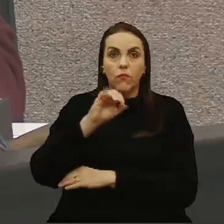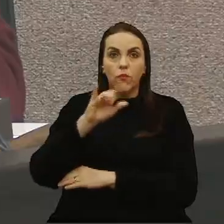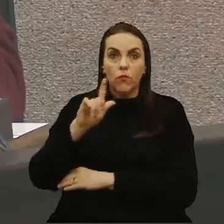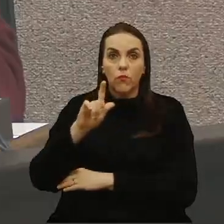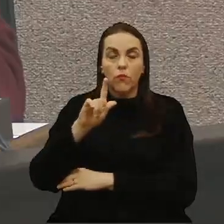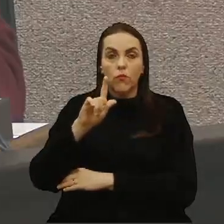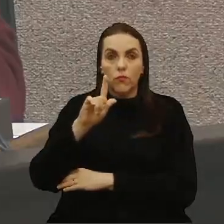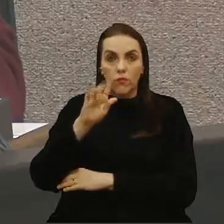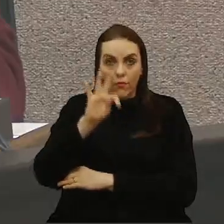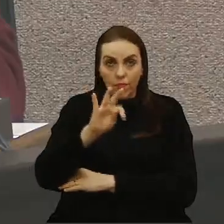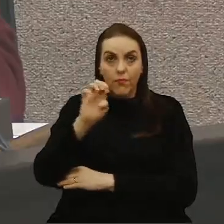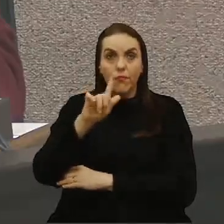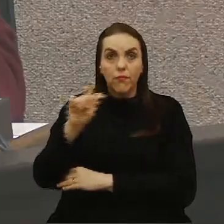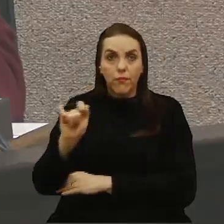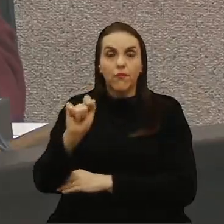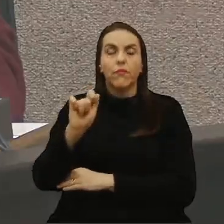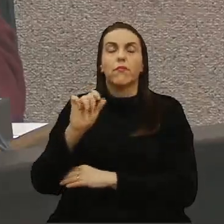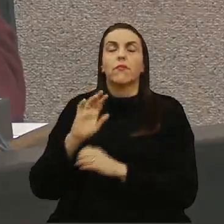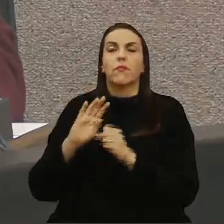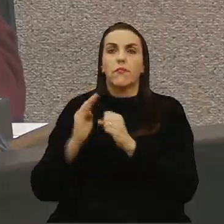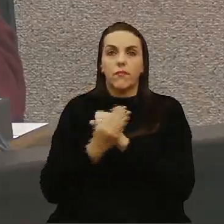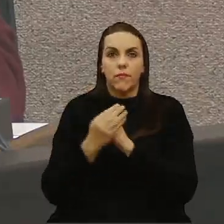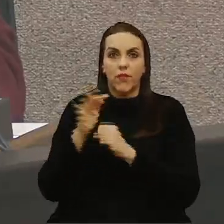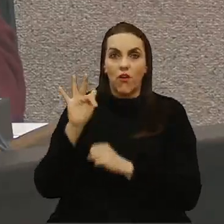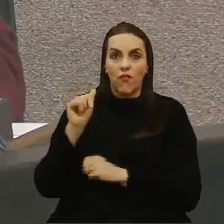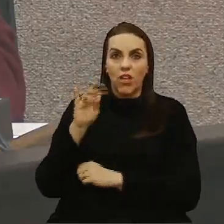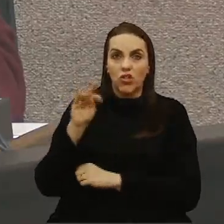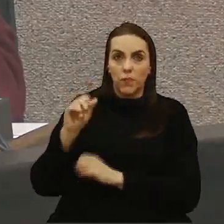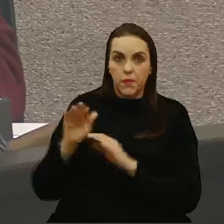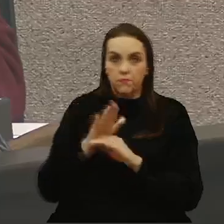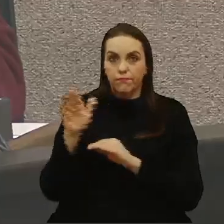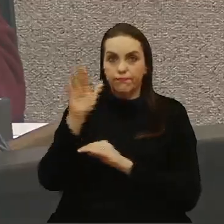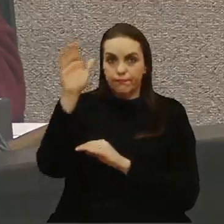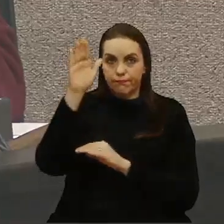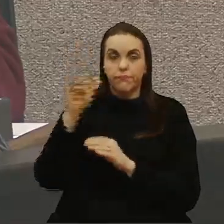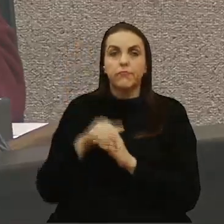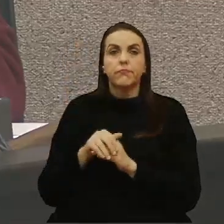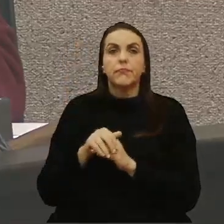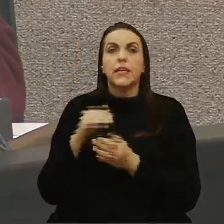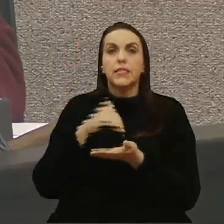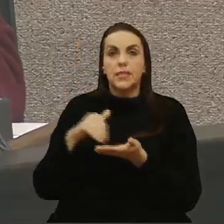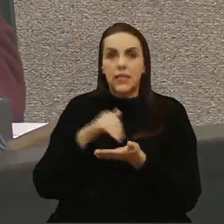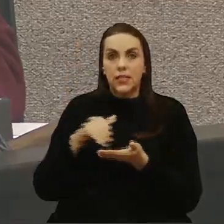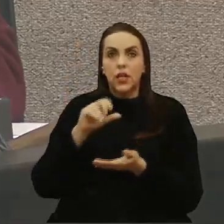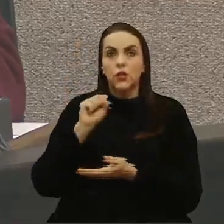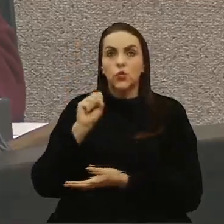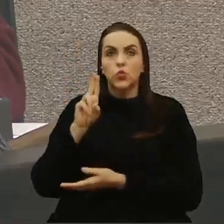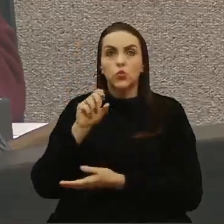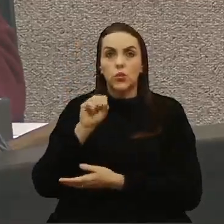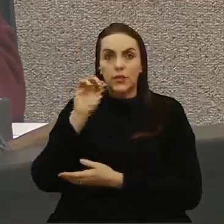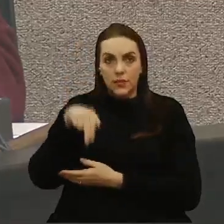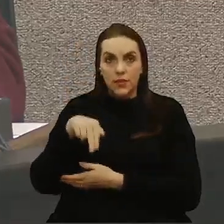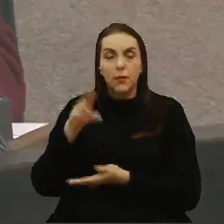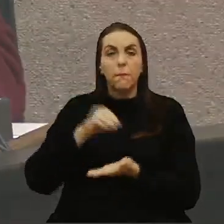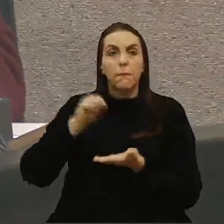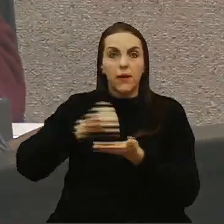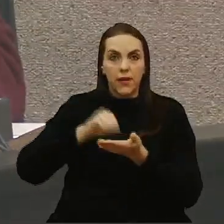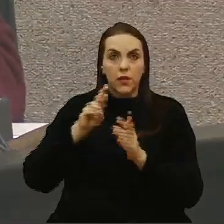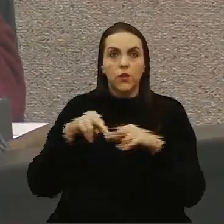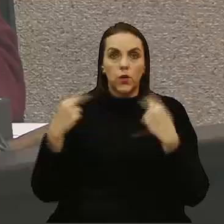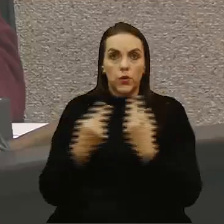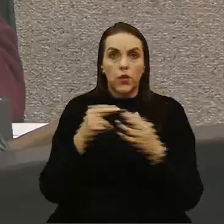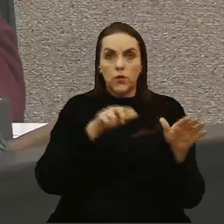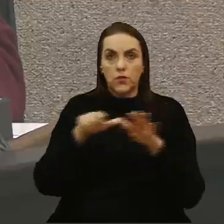José, subida do bairro Fátima, que então o secretário Suzin está marcando a nossa reunião para a semana que vem, e a